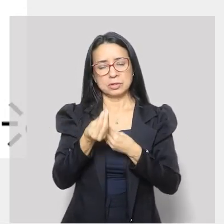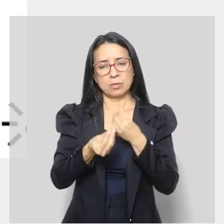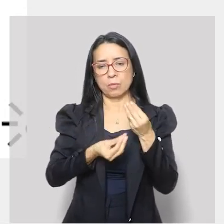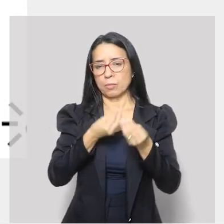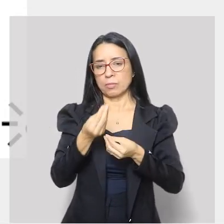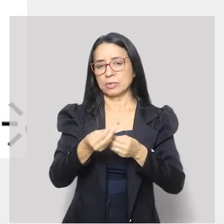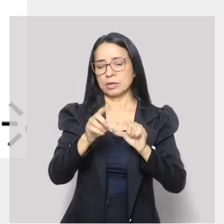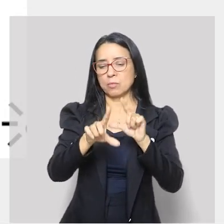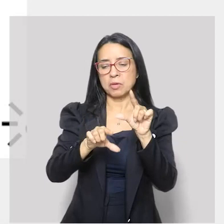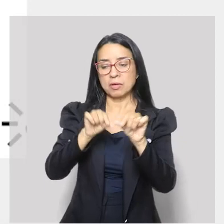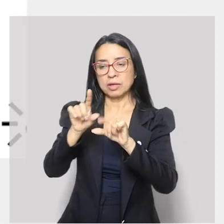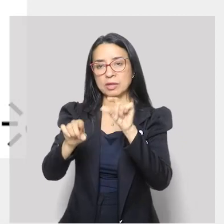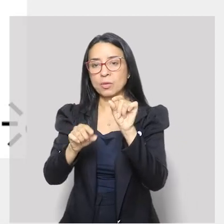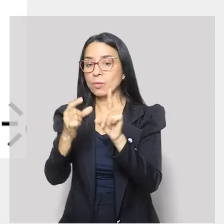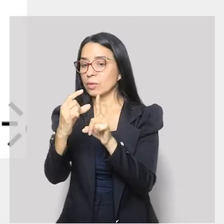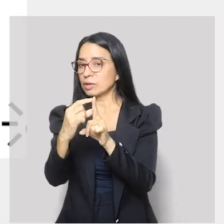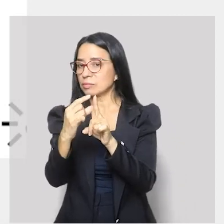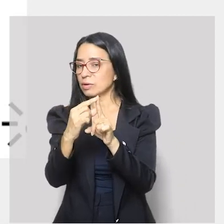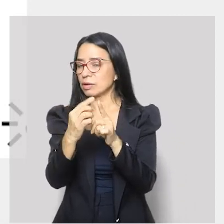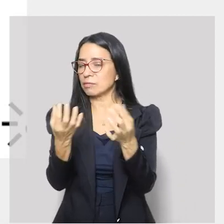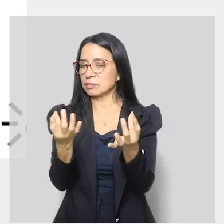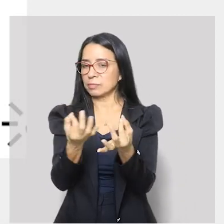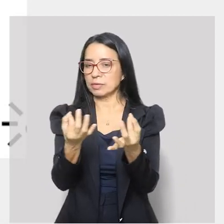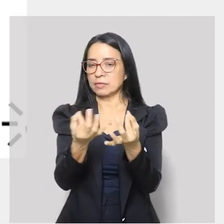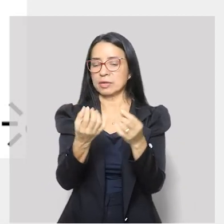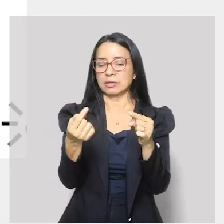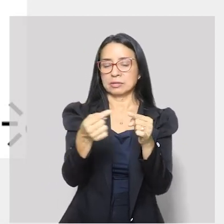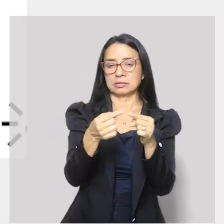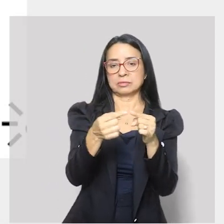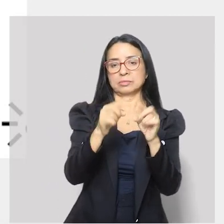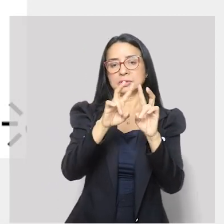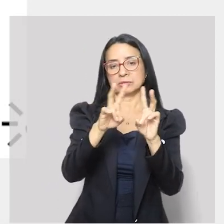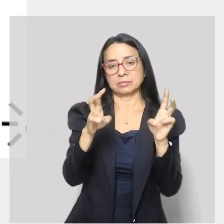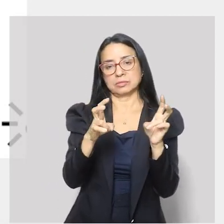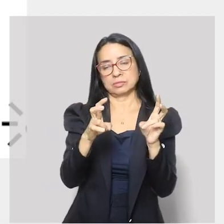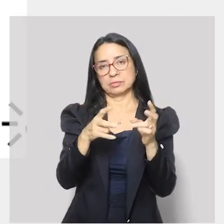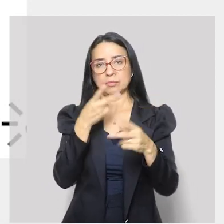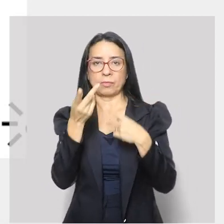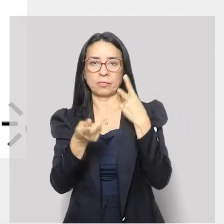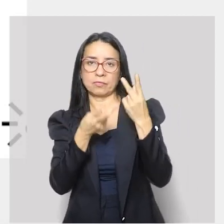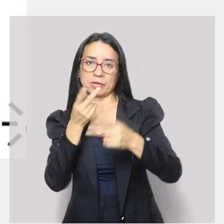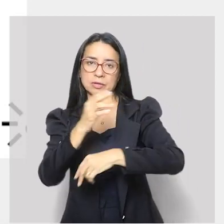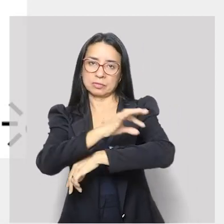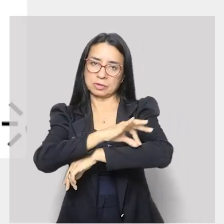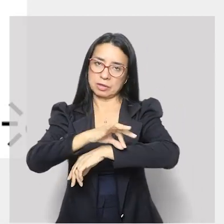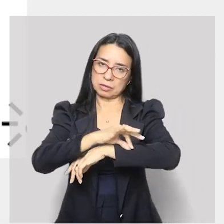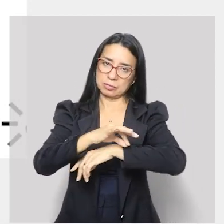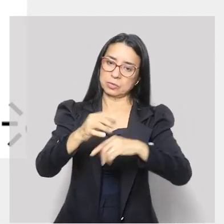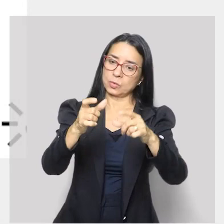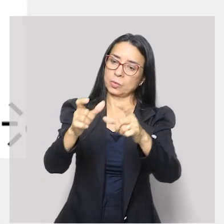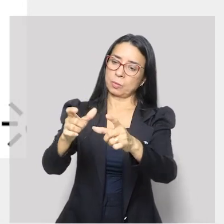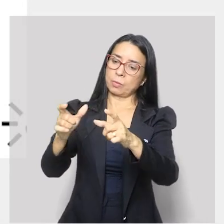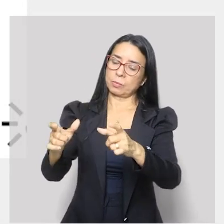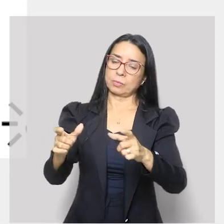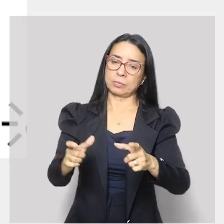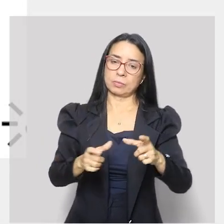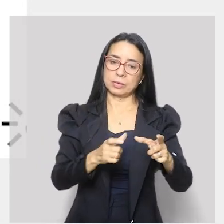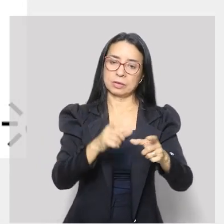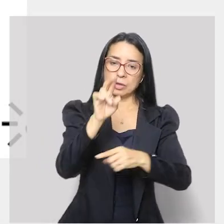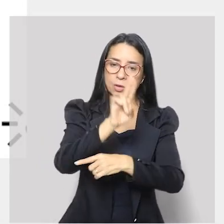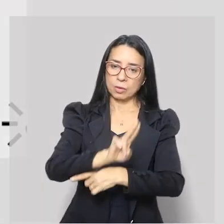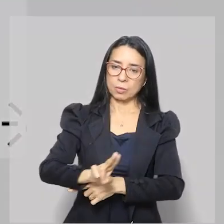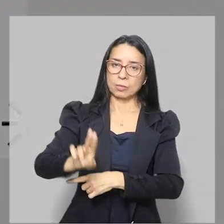uma seleção de palavras que tem a ver com o tema. Estou falando de arquitetura, estou falando de espaço, então eu utilizo a